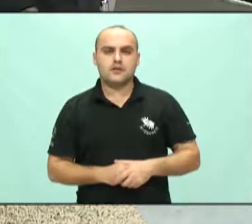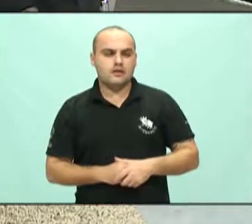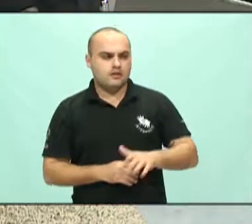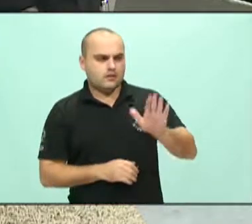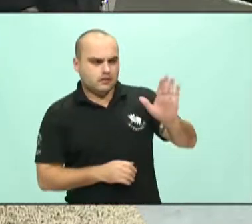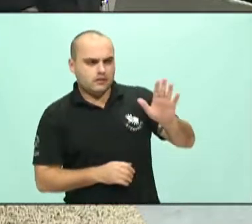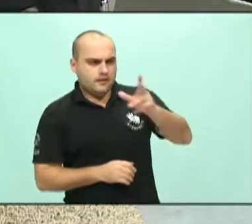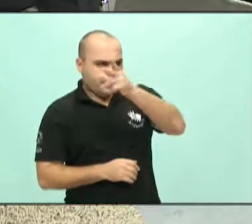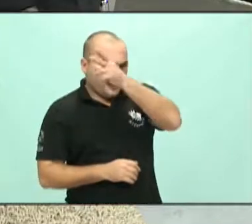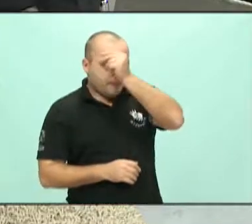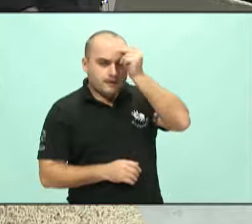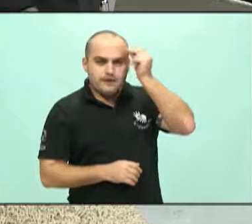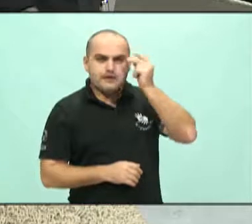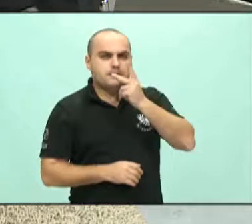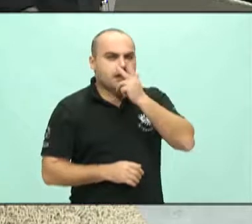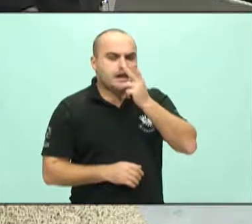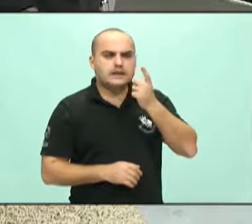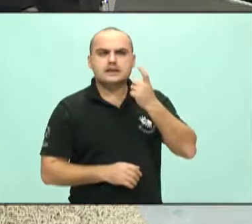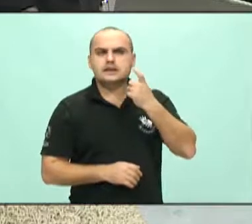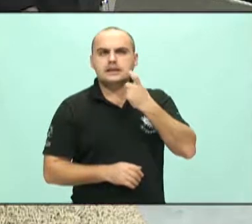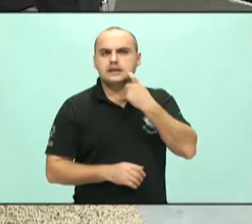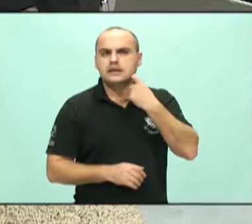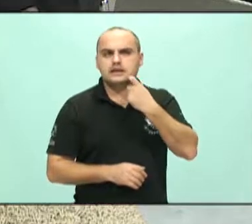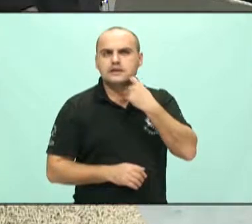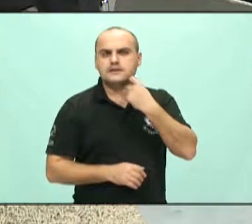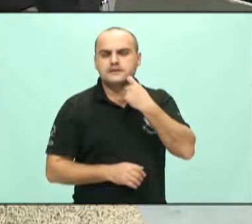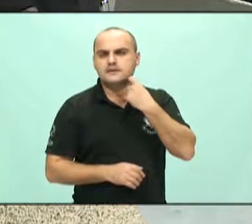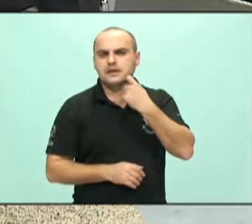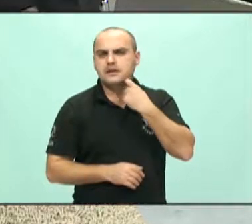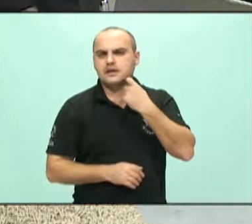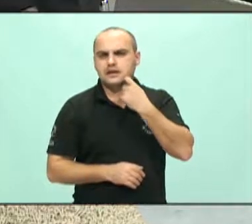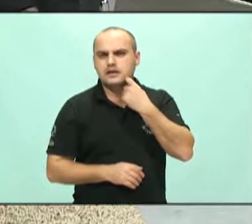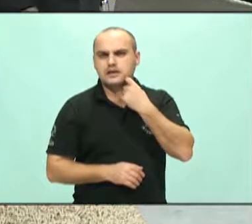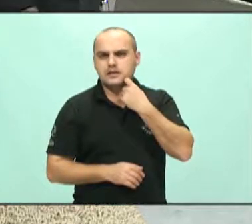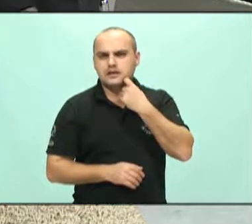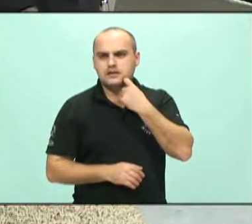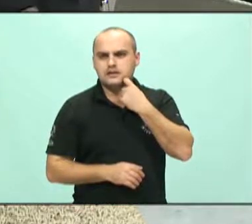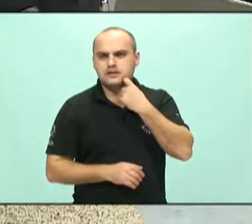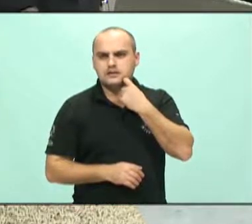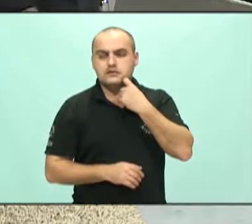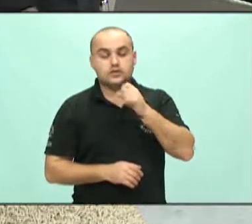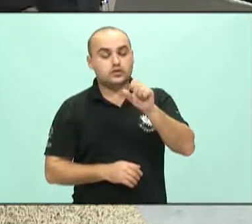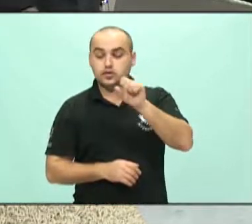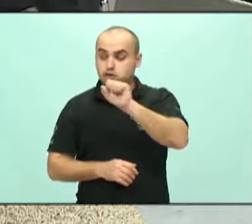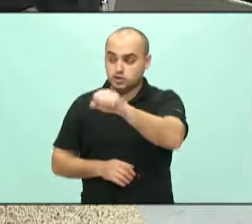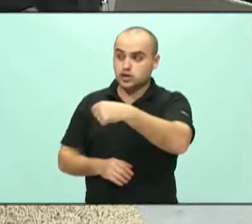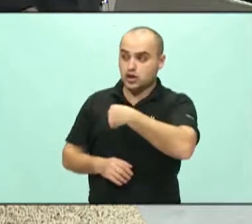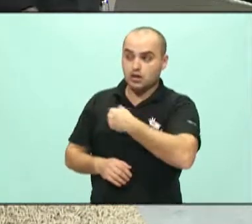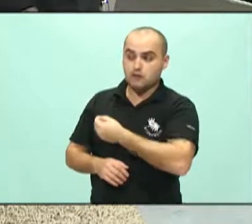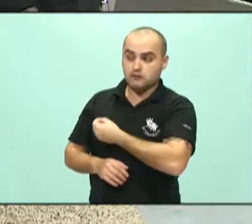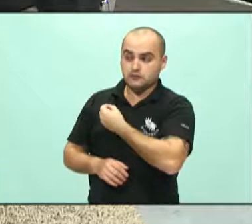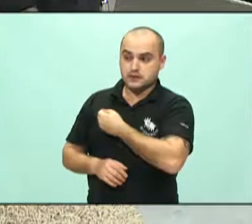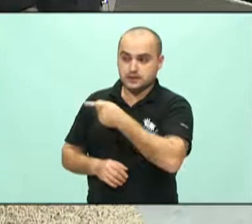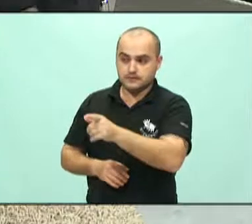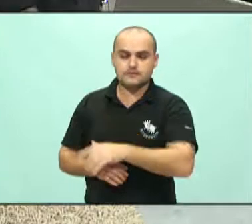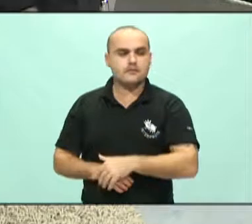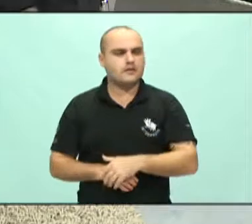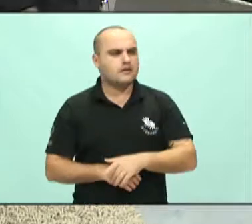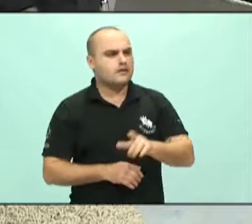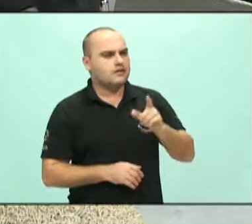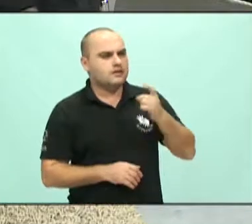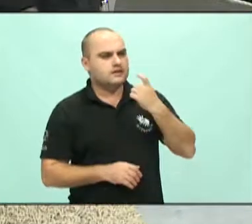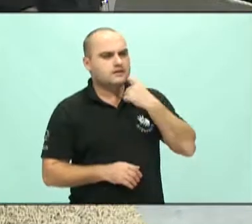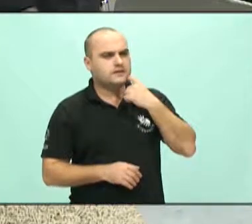na sexta-feira, era ponto facultativo, sexta-feira próxima passada, o